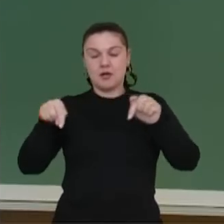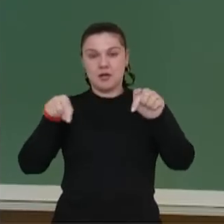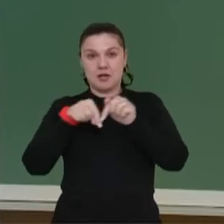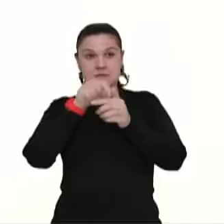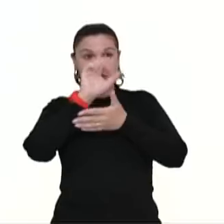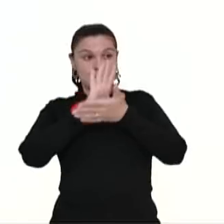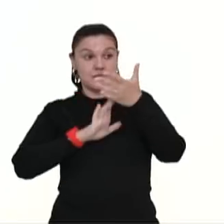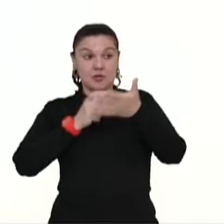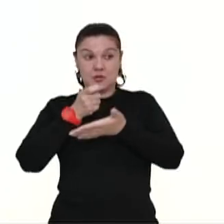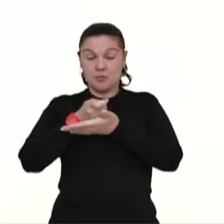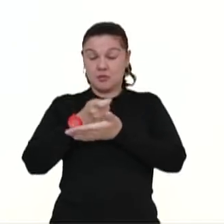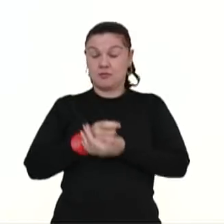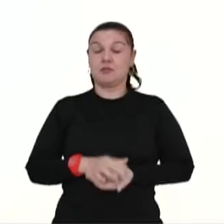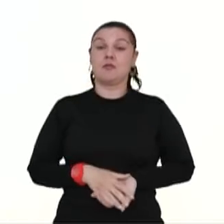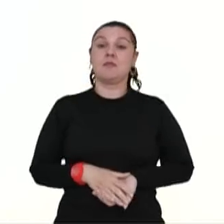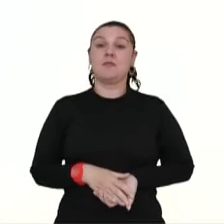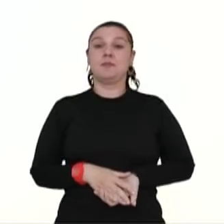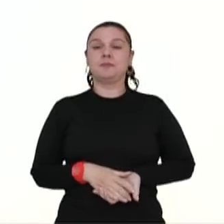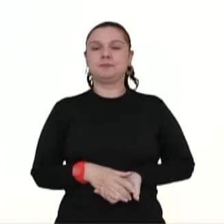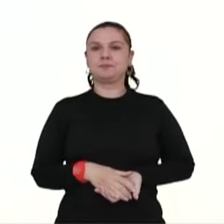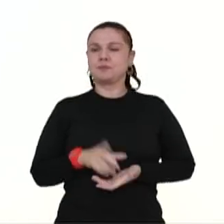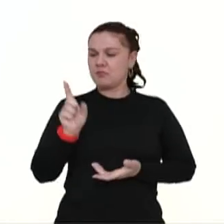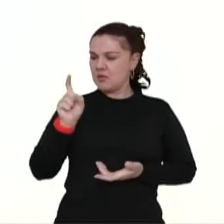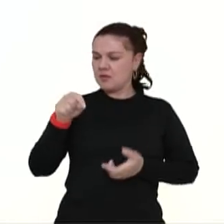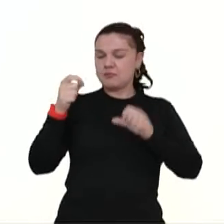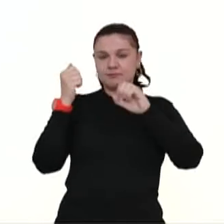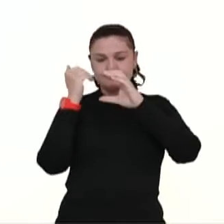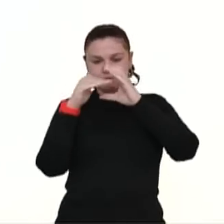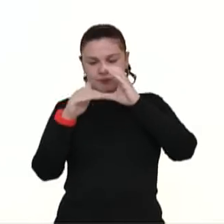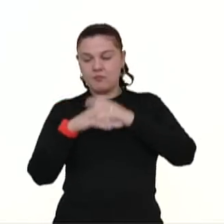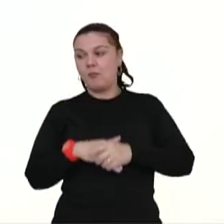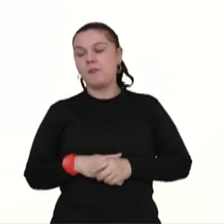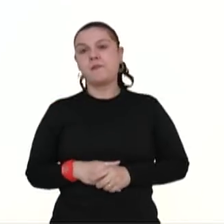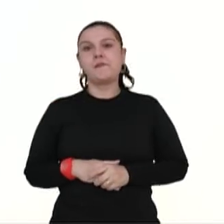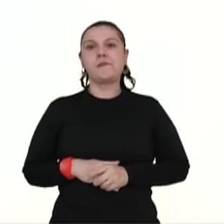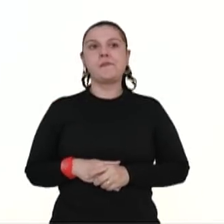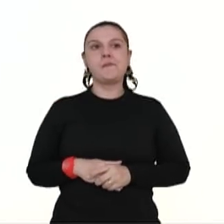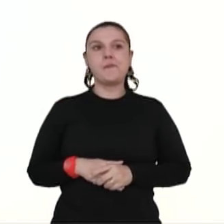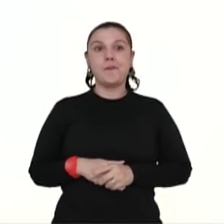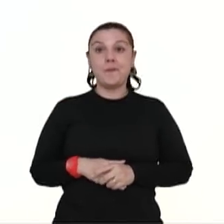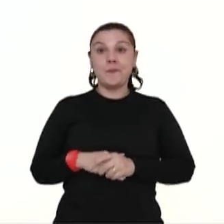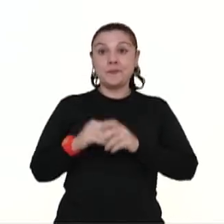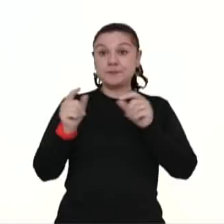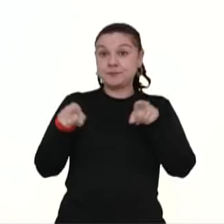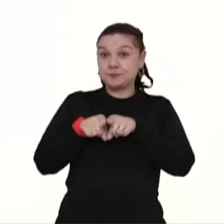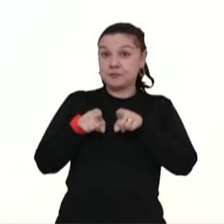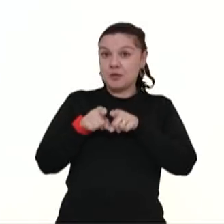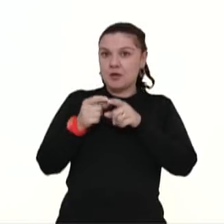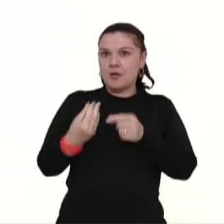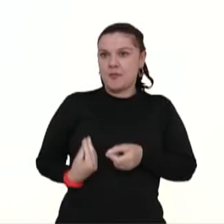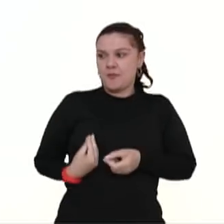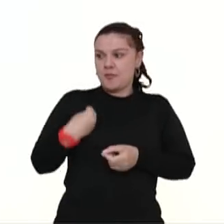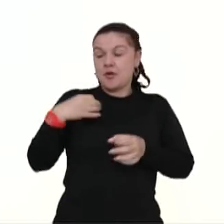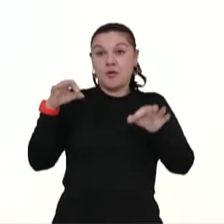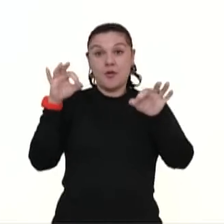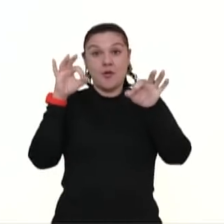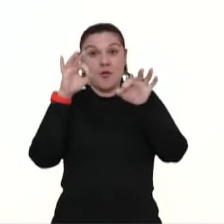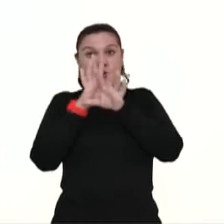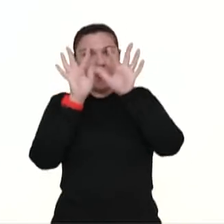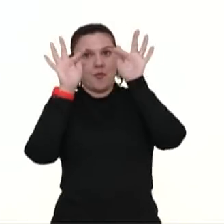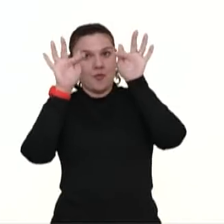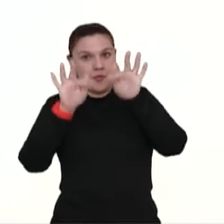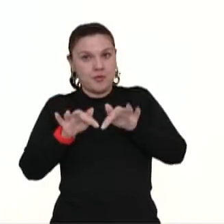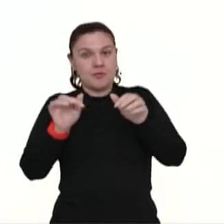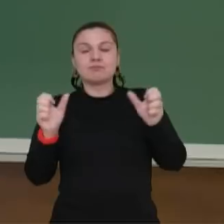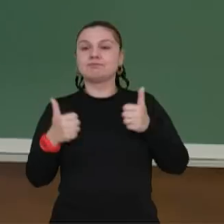do link do formulário, clique em enviar para enviar suas respostas e clique em marcar como concluída para